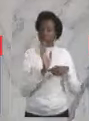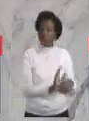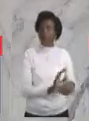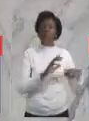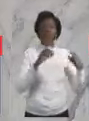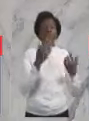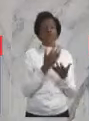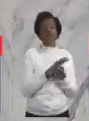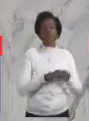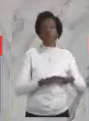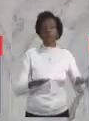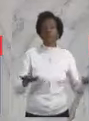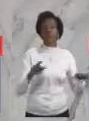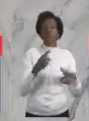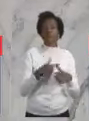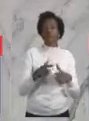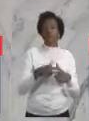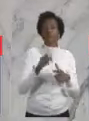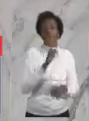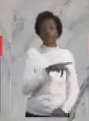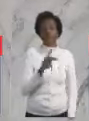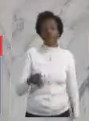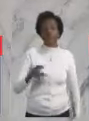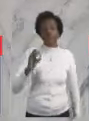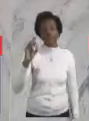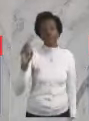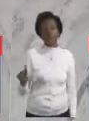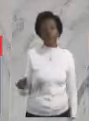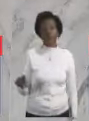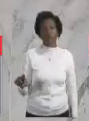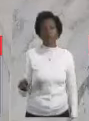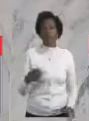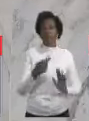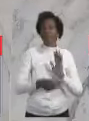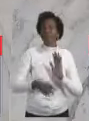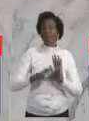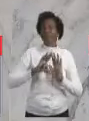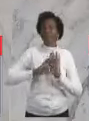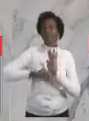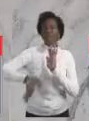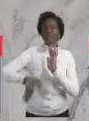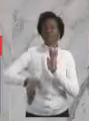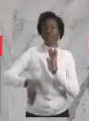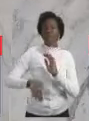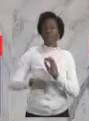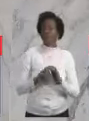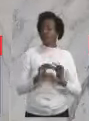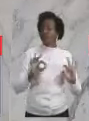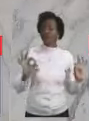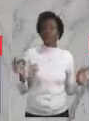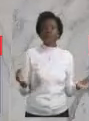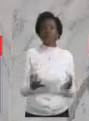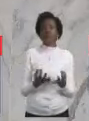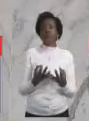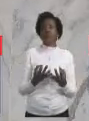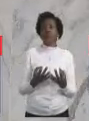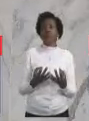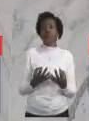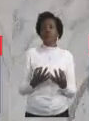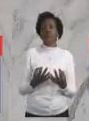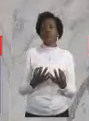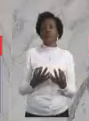professor categoria ó a o nosso projeto elimina Definitivamente a